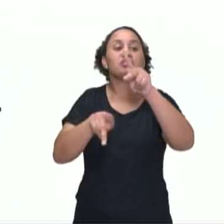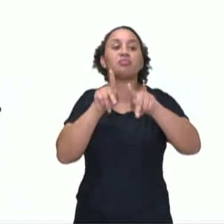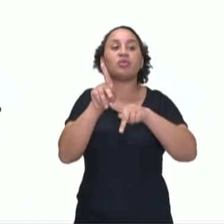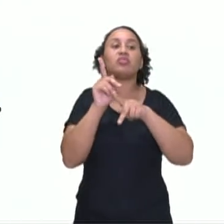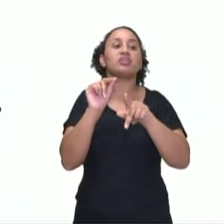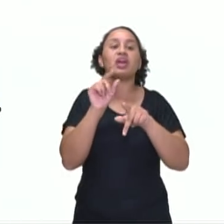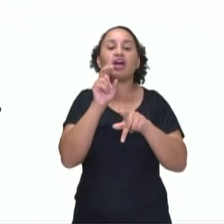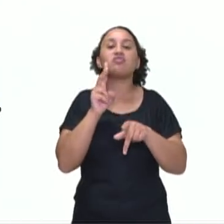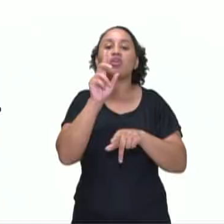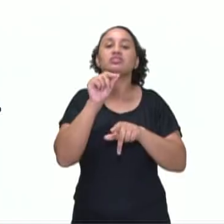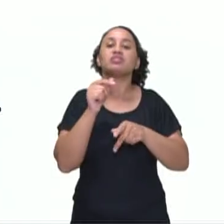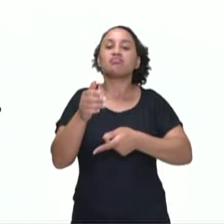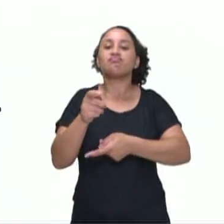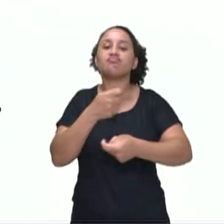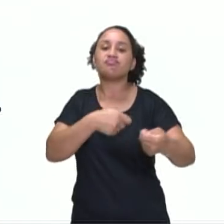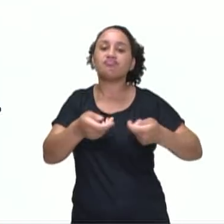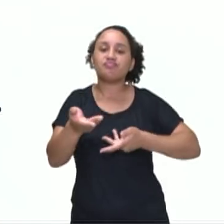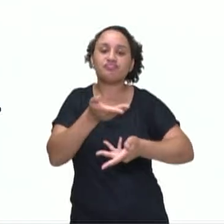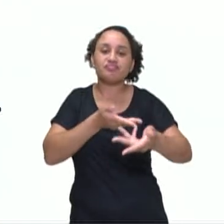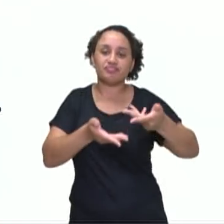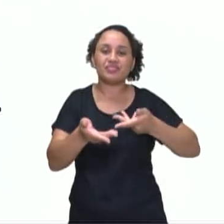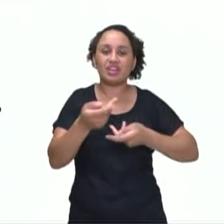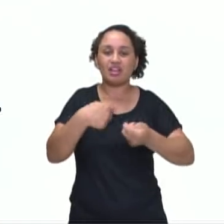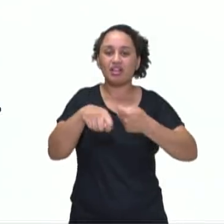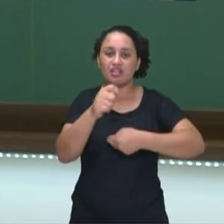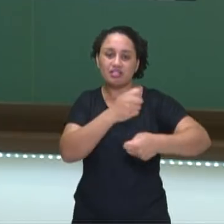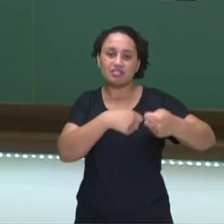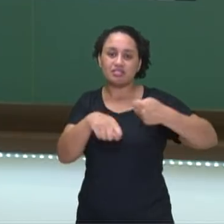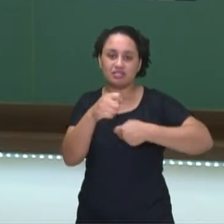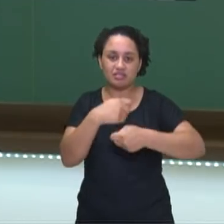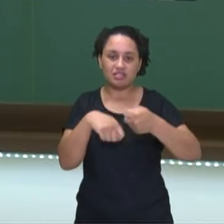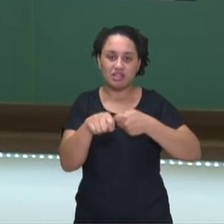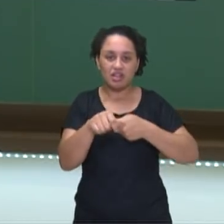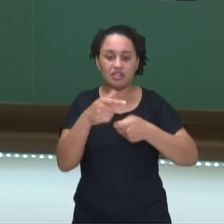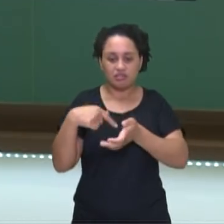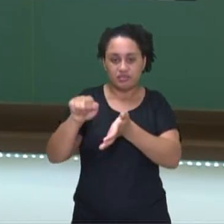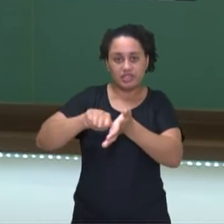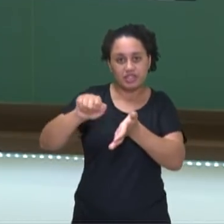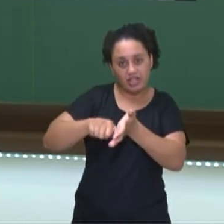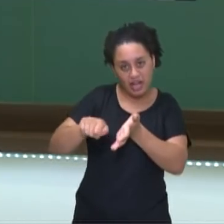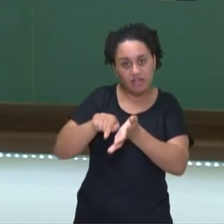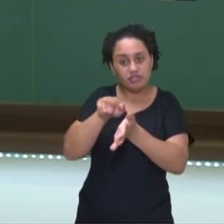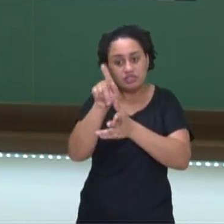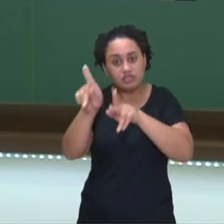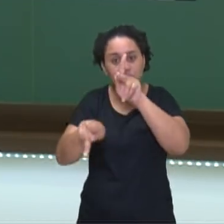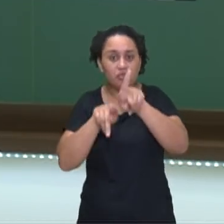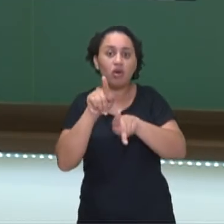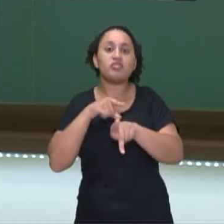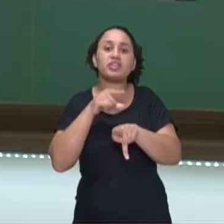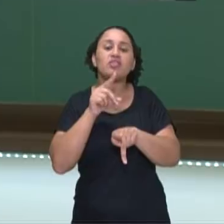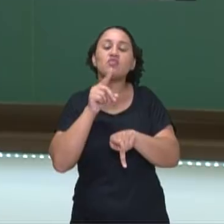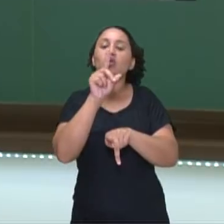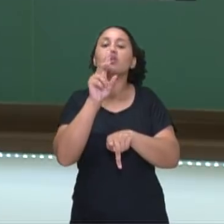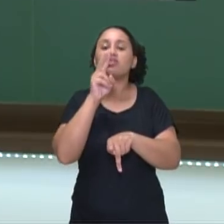do comércio. Destaquei isso para você, anota aí. Iorubás, força